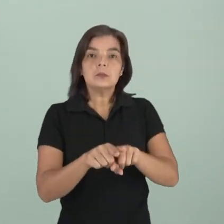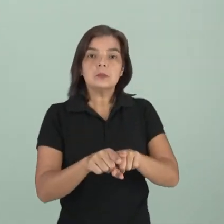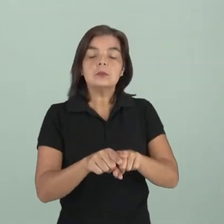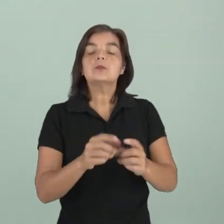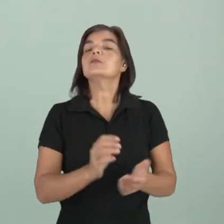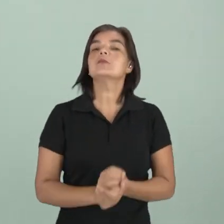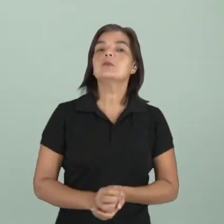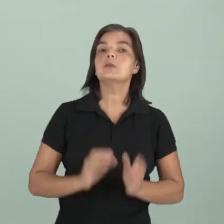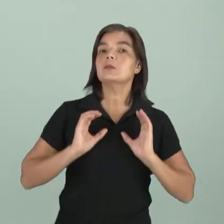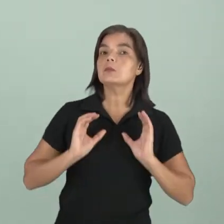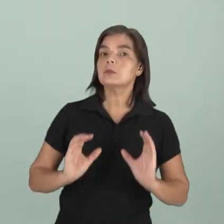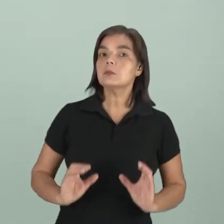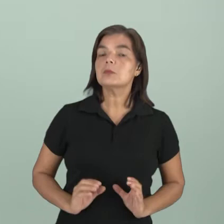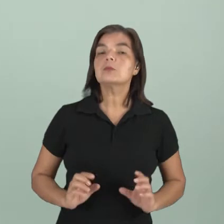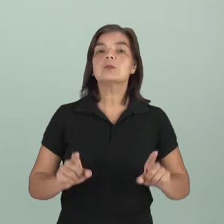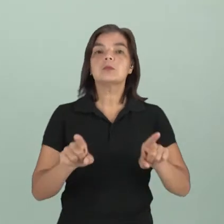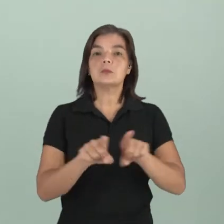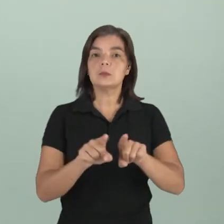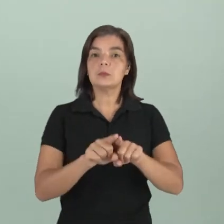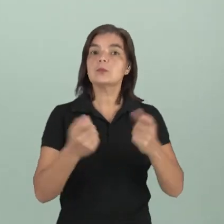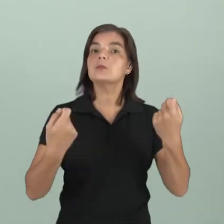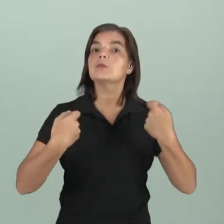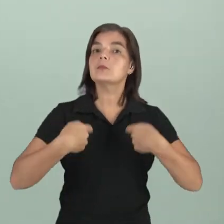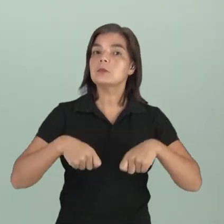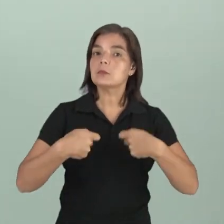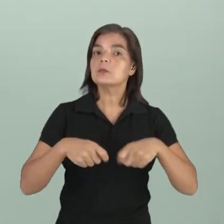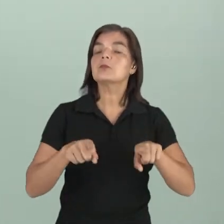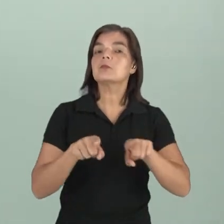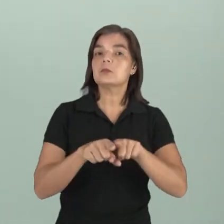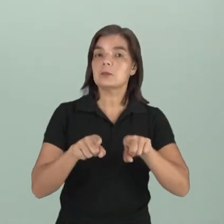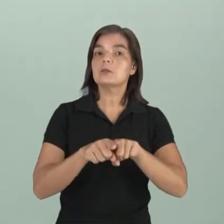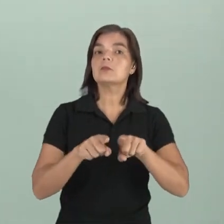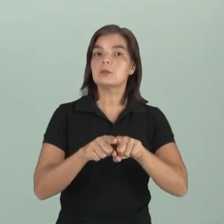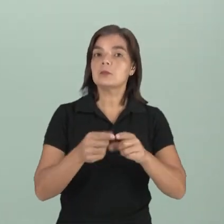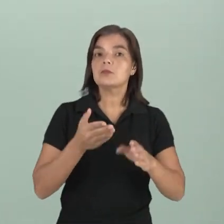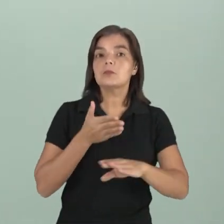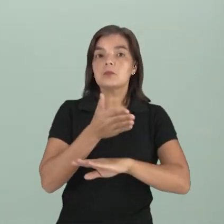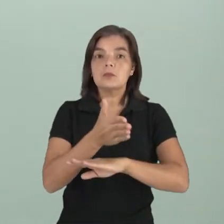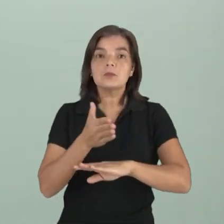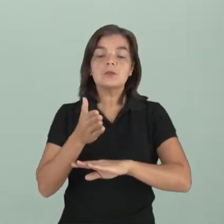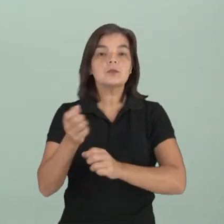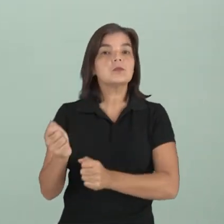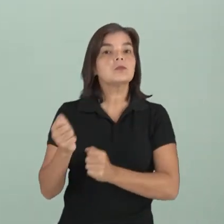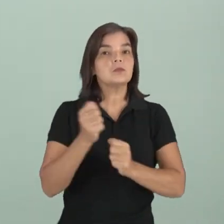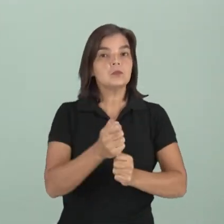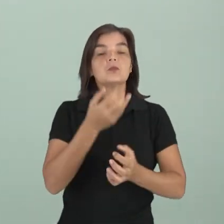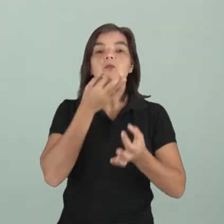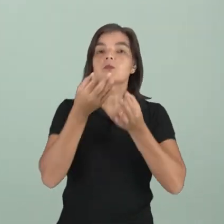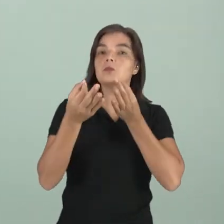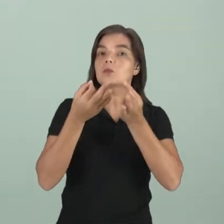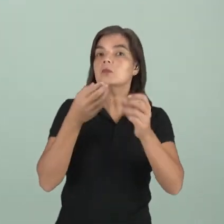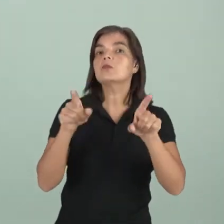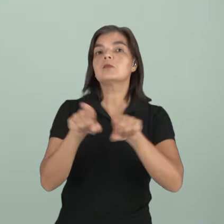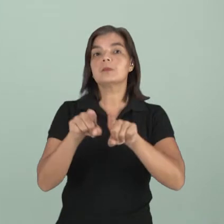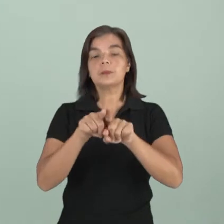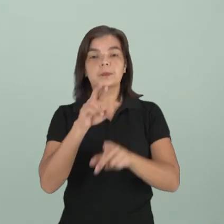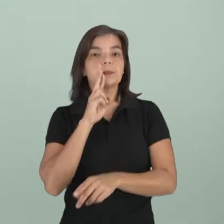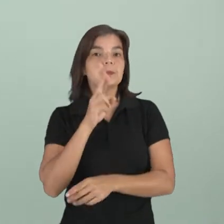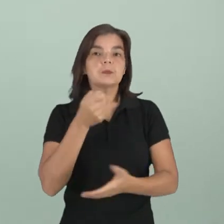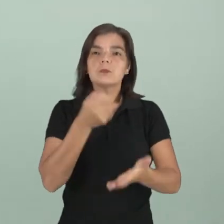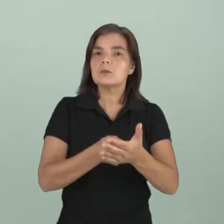da cidadania, ele deve me possibilitar esse acesso de poder me manifestar, reivindicar,